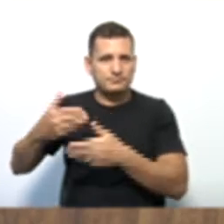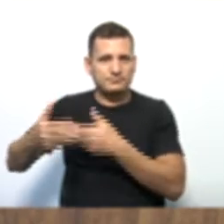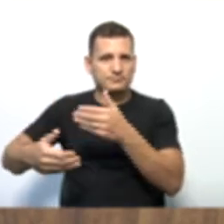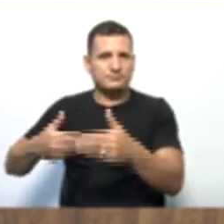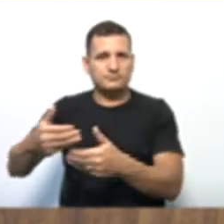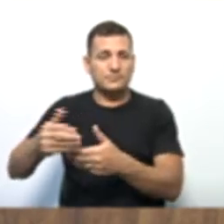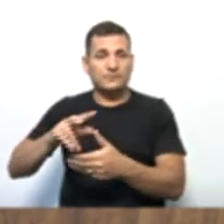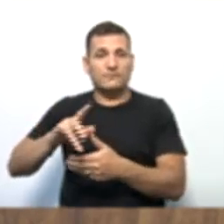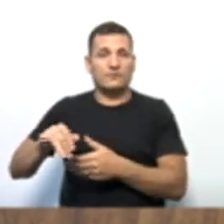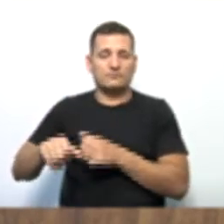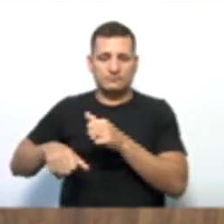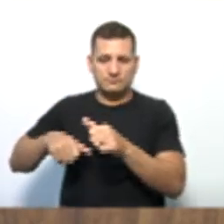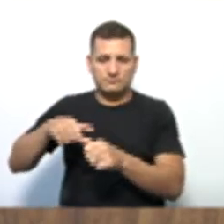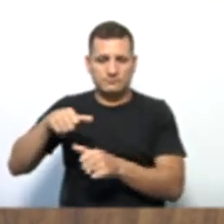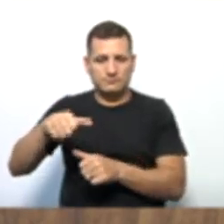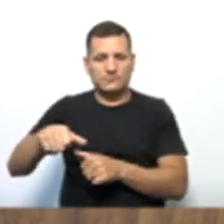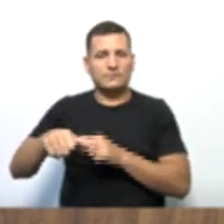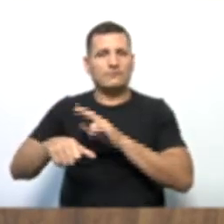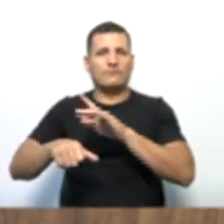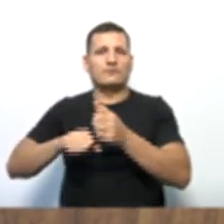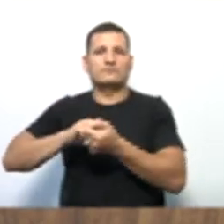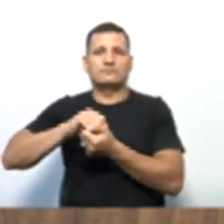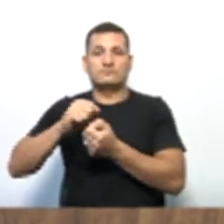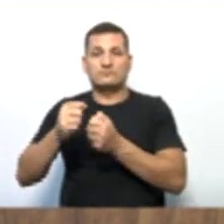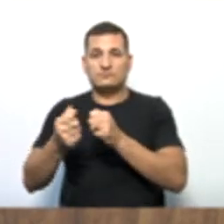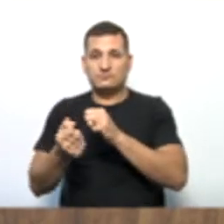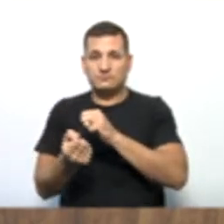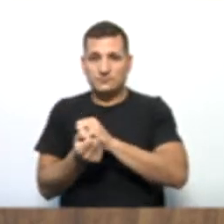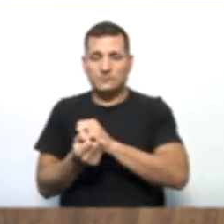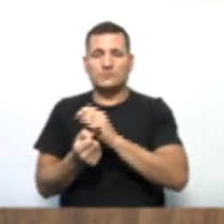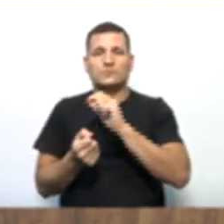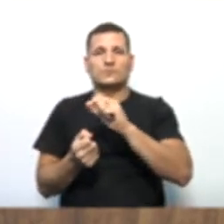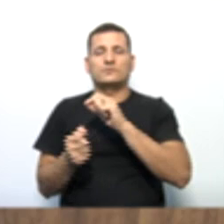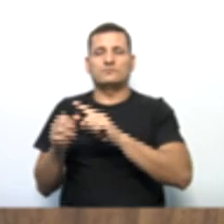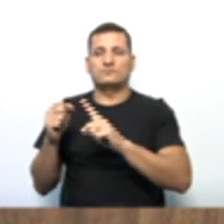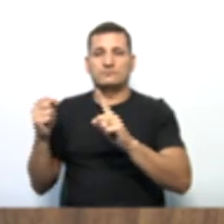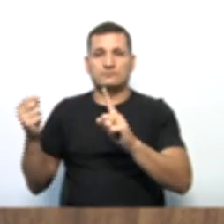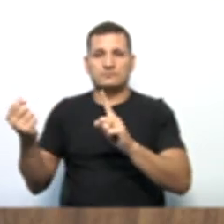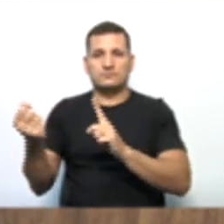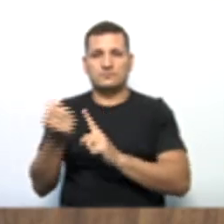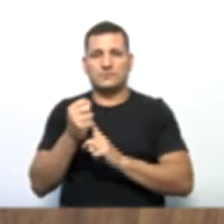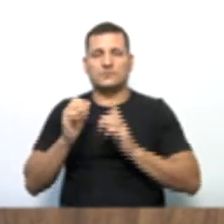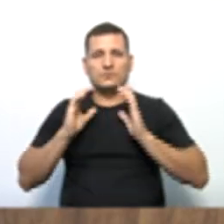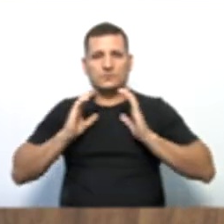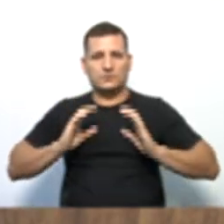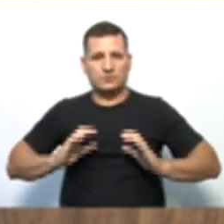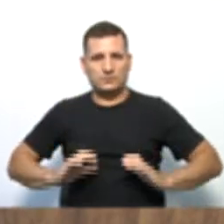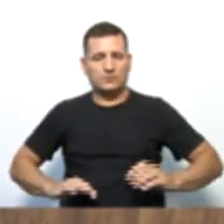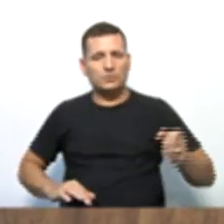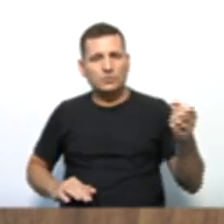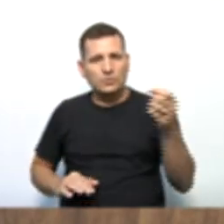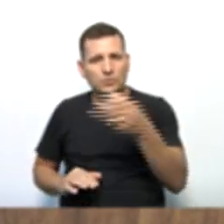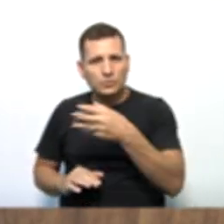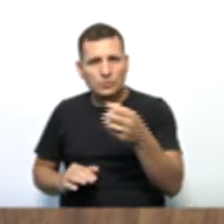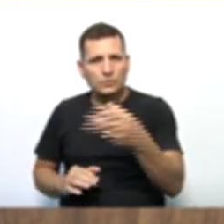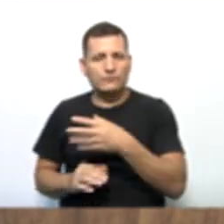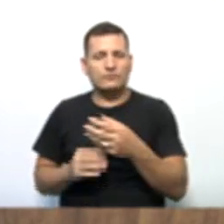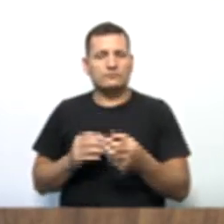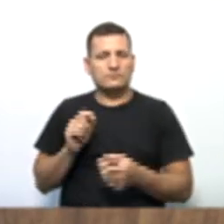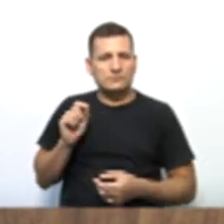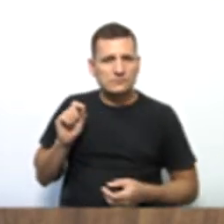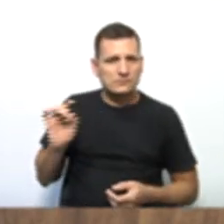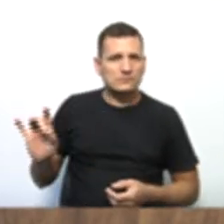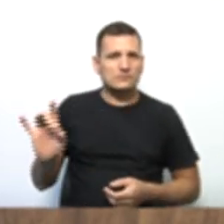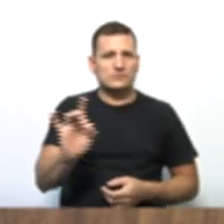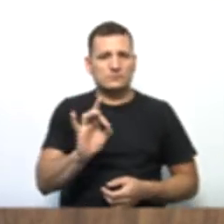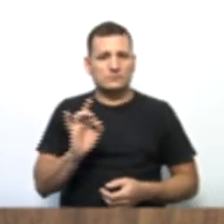se adaptando, o quê? A forma de comportamento que vai exigindo da sociedade uma nova forma de agir para com o coletivo.